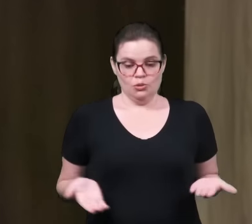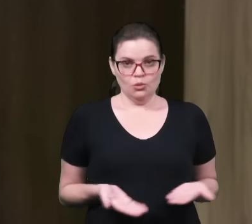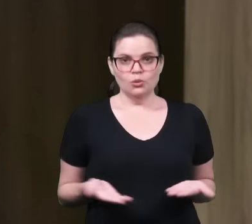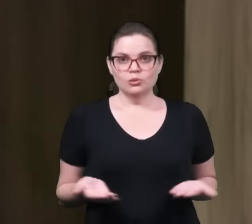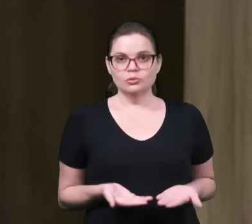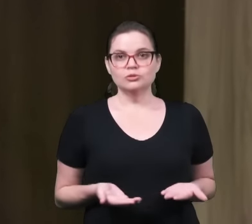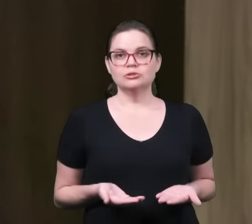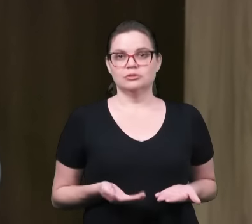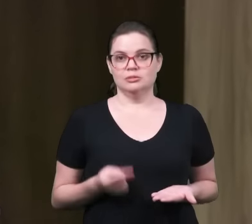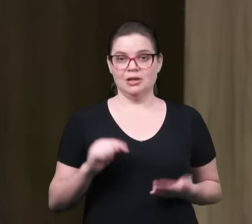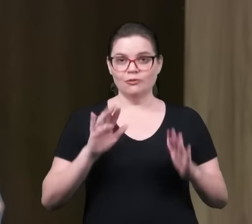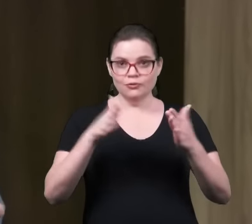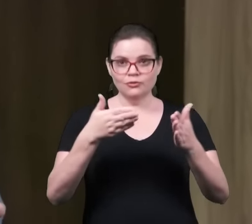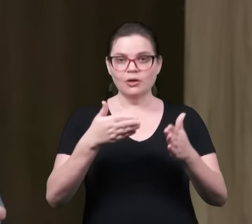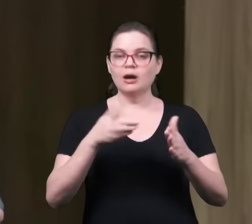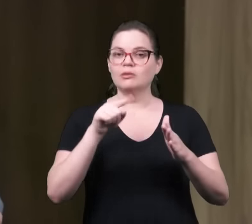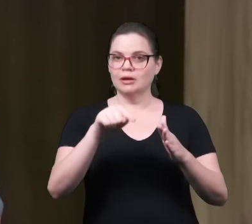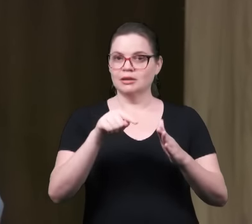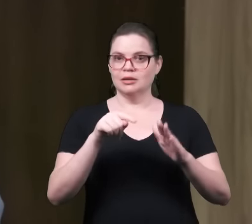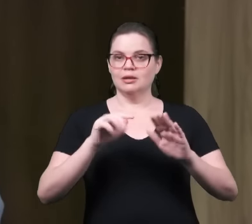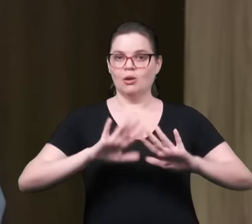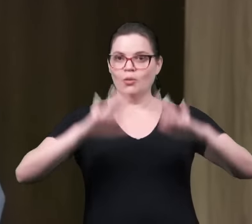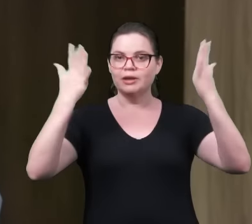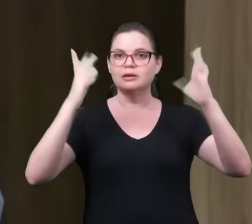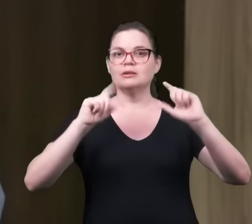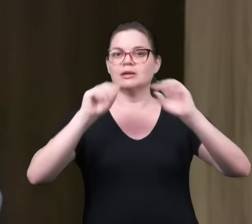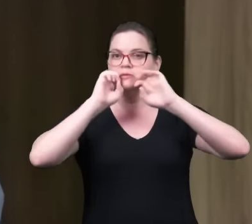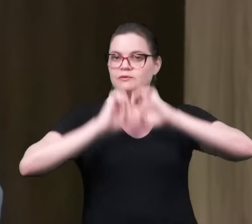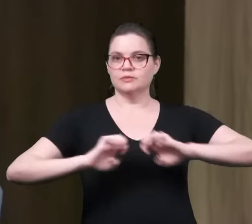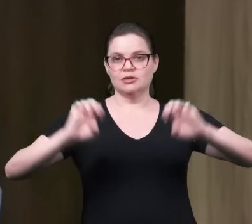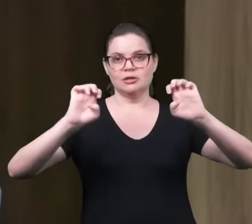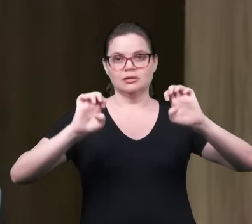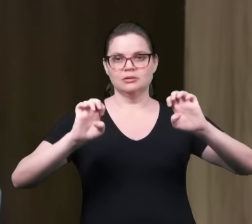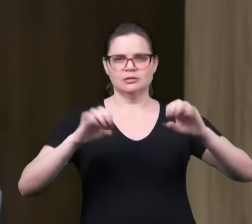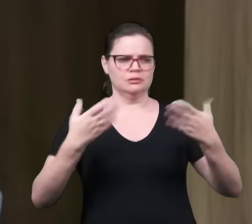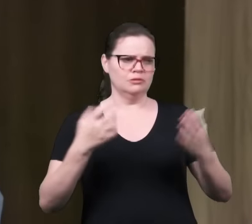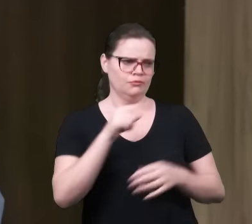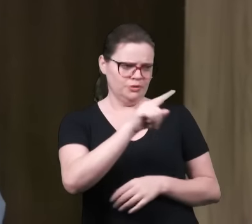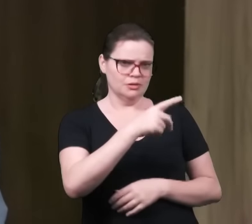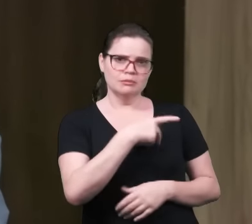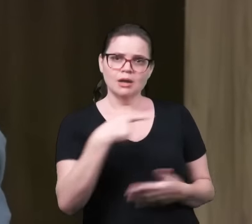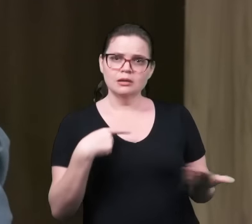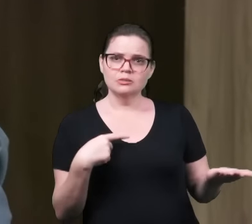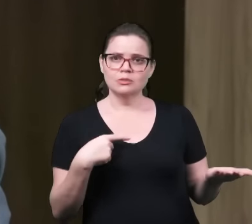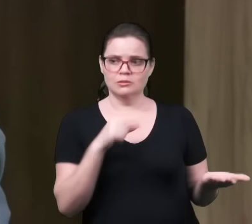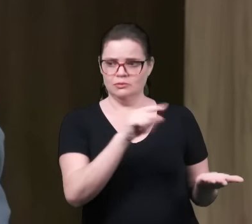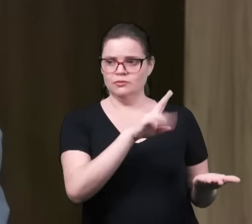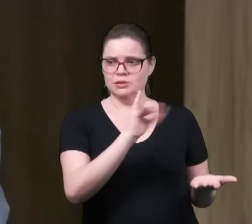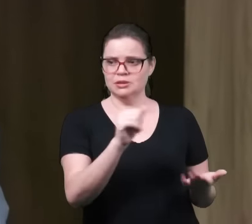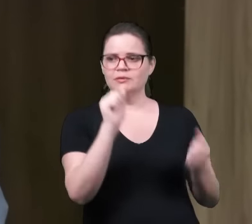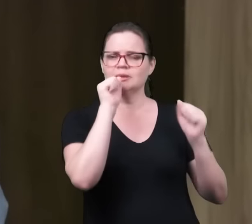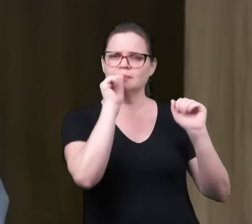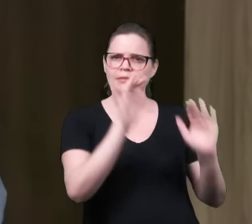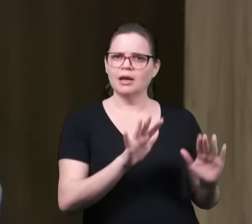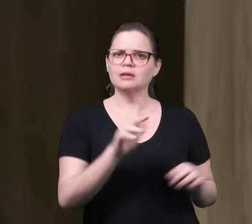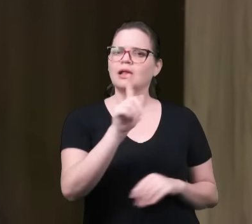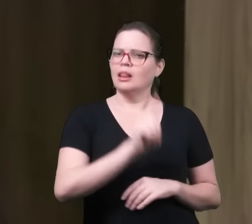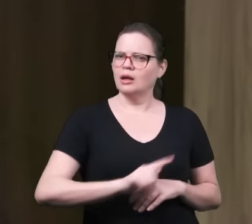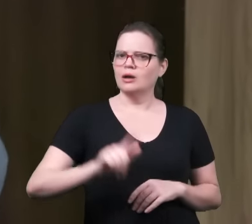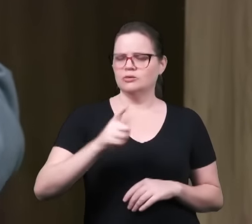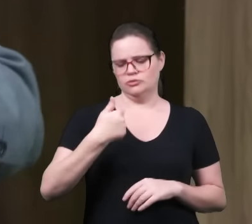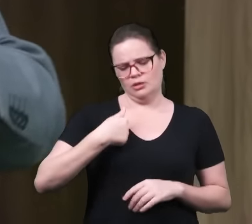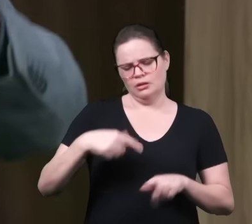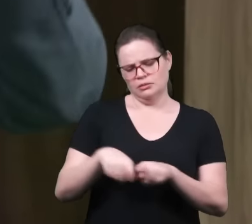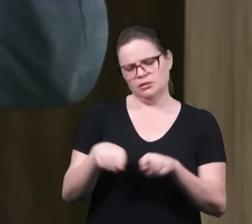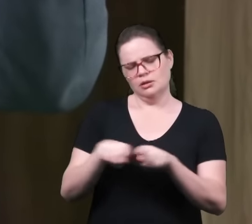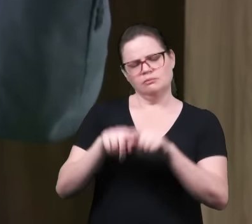para esse evento é evangelizar. Com certeza. É claro, você é um pastor, você vai ser abençoadíssimo no evento, eu